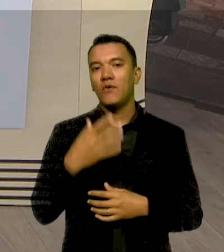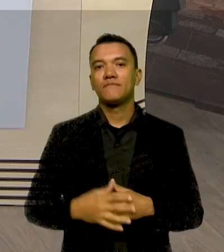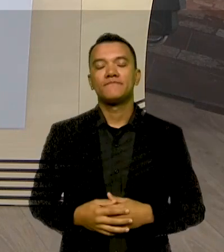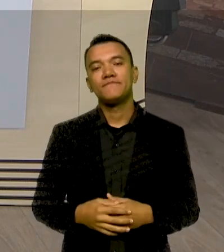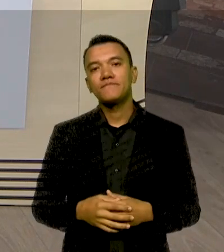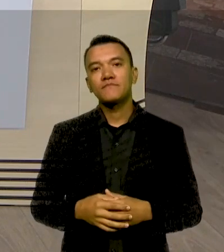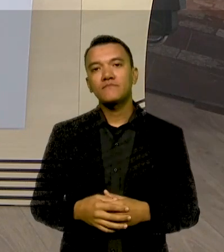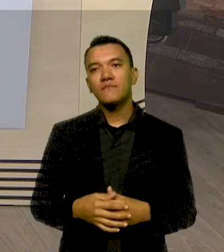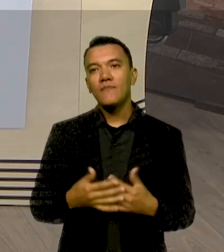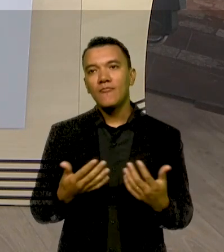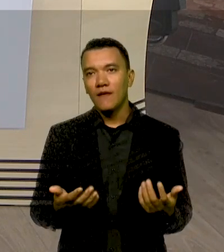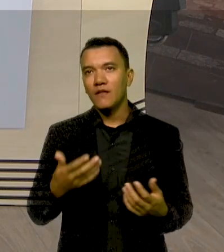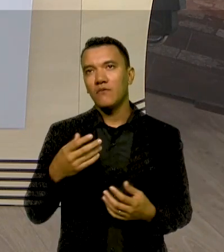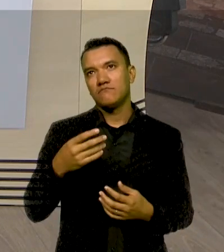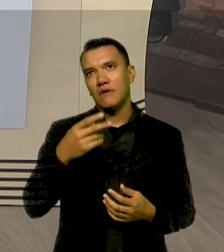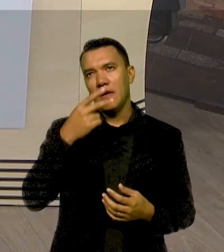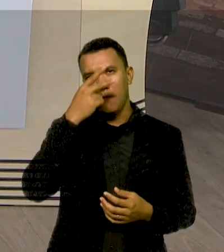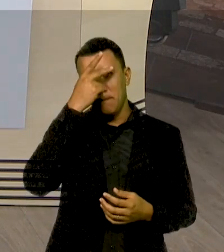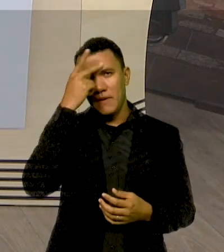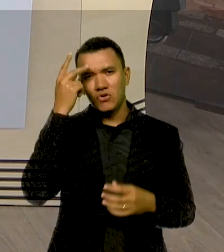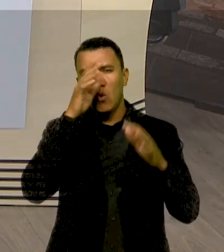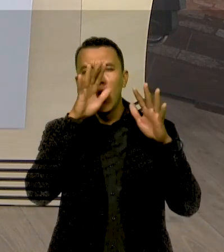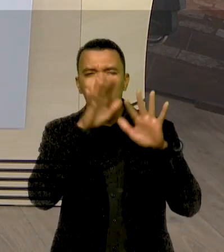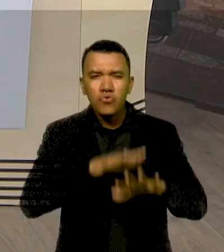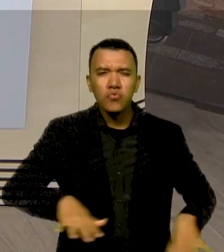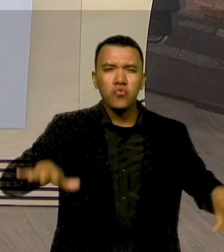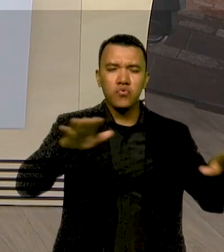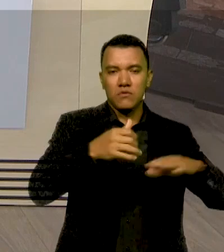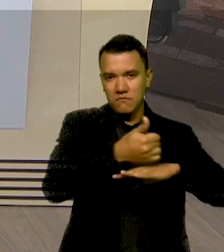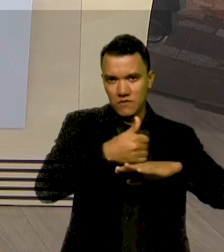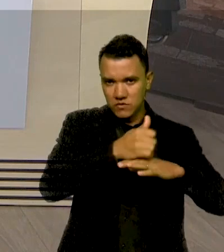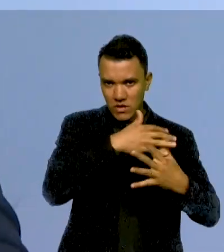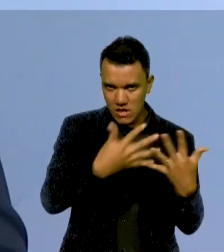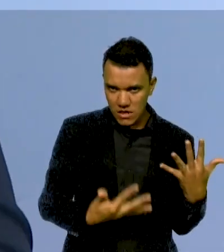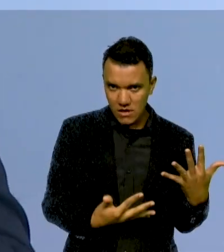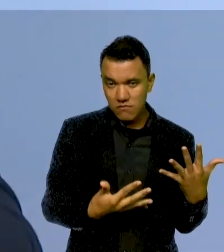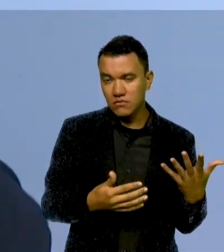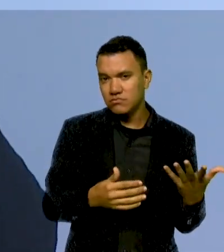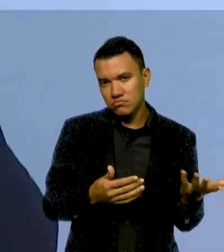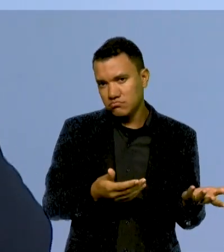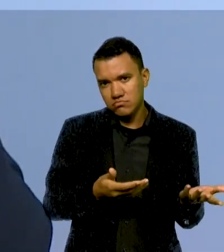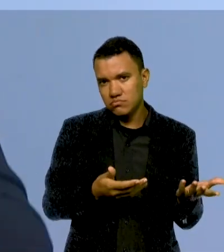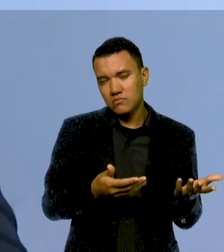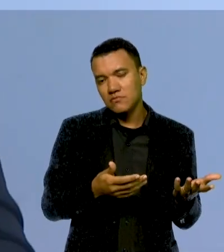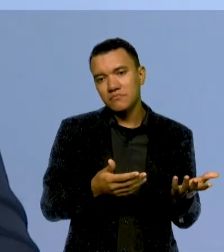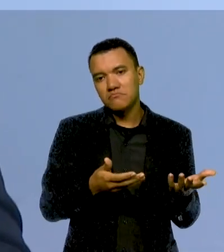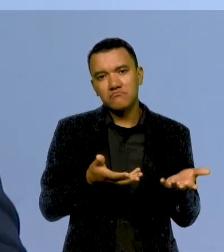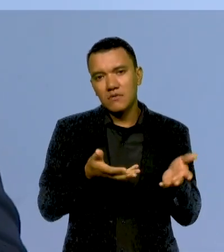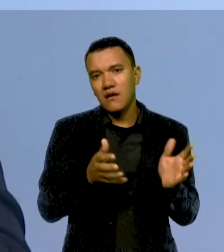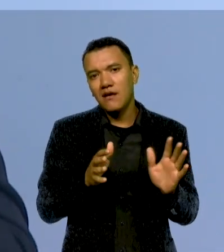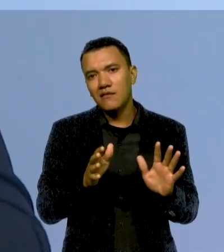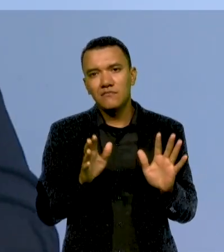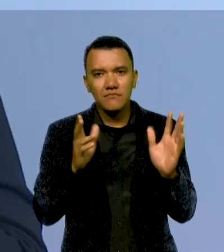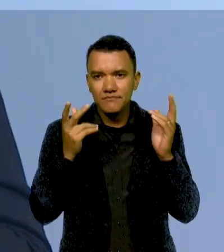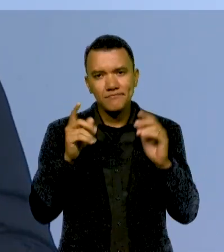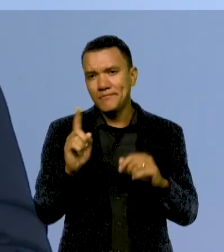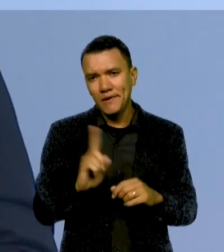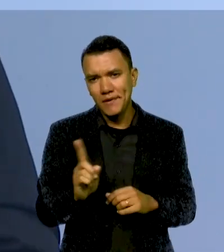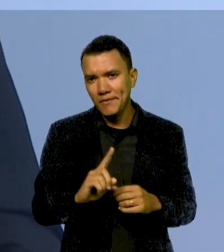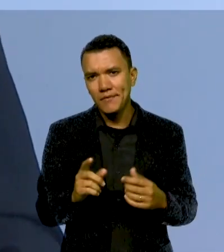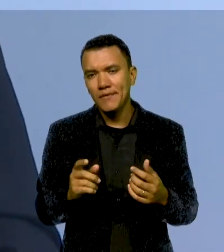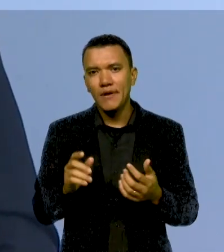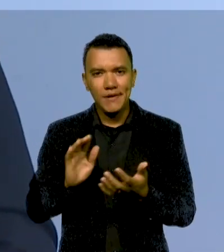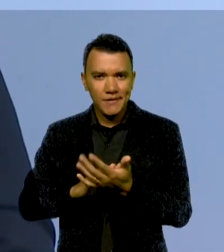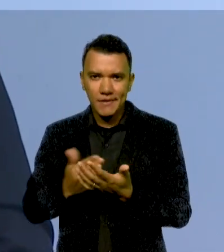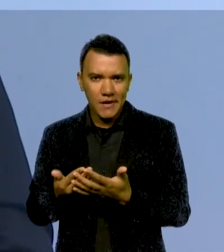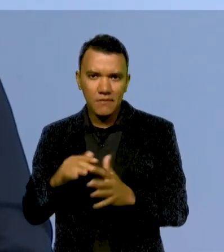as pessoas devem ser profissionais de Libras, porque nem todo mundo vai ser. Nem todo mundo quer trabalhar com Libras, nem todo mundo quer ser intérprete. E é uma